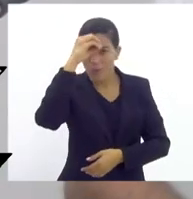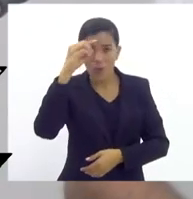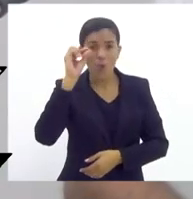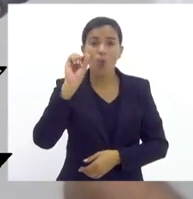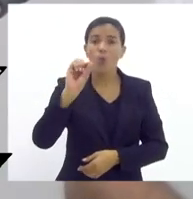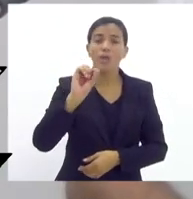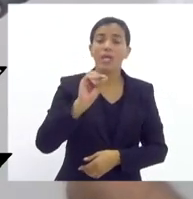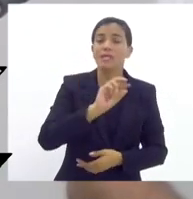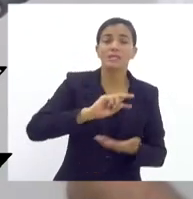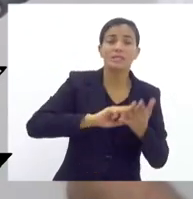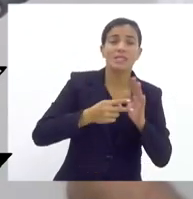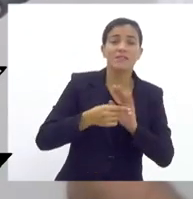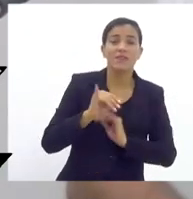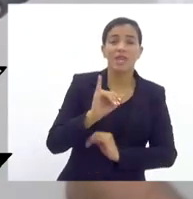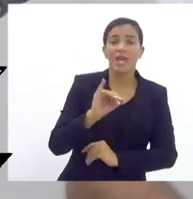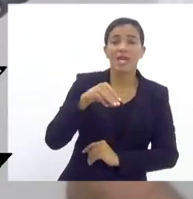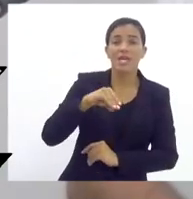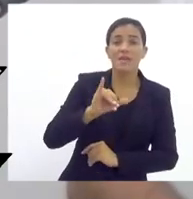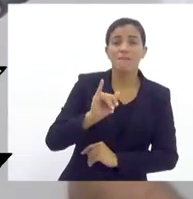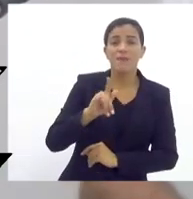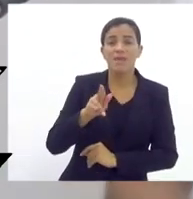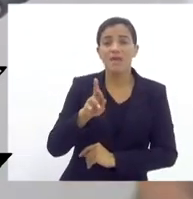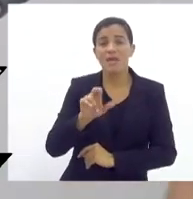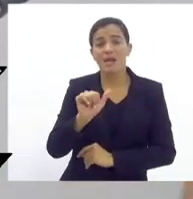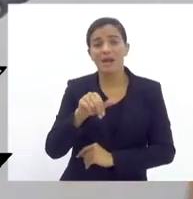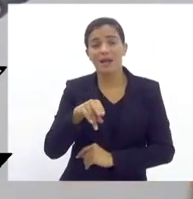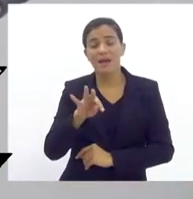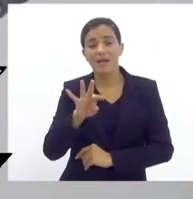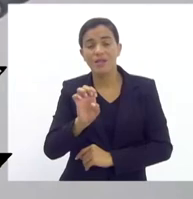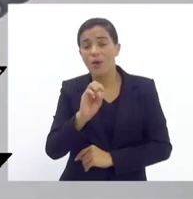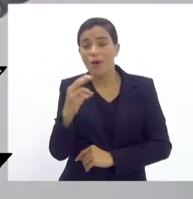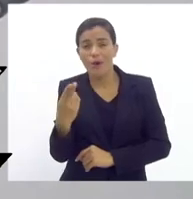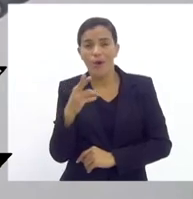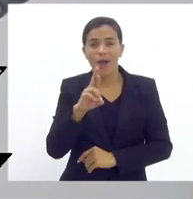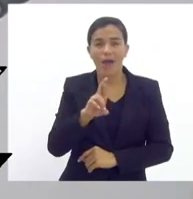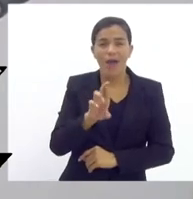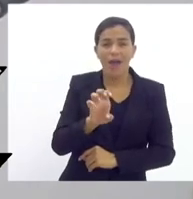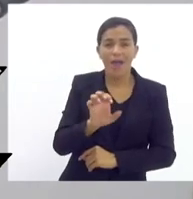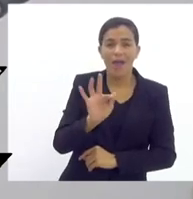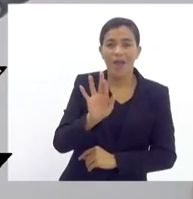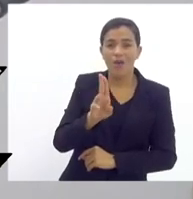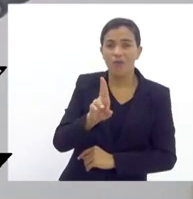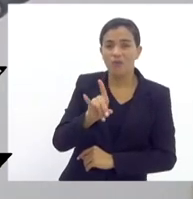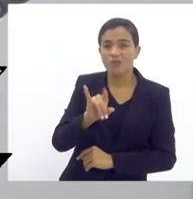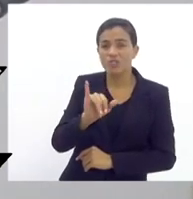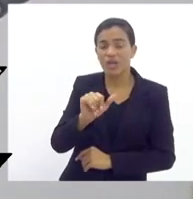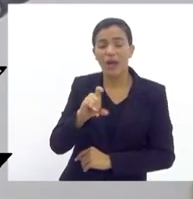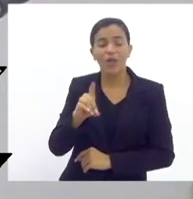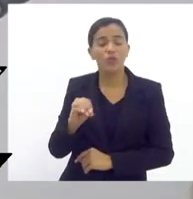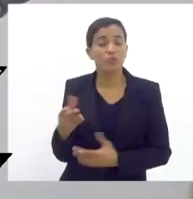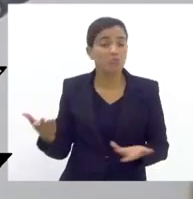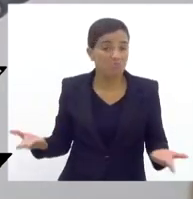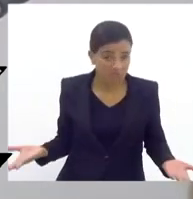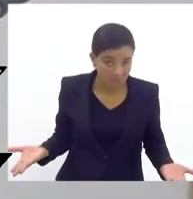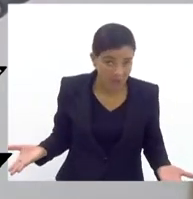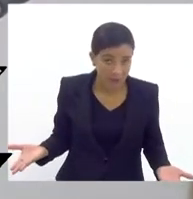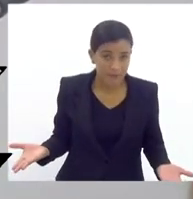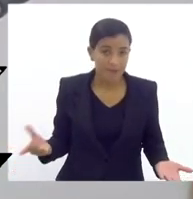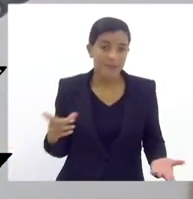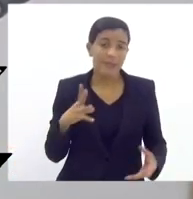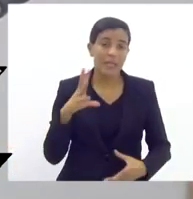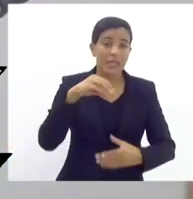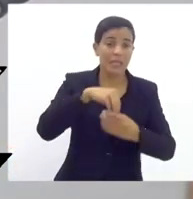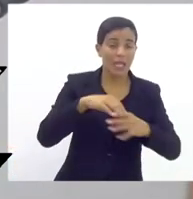que é um imigrante o que que é um refugiado quem trabalha com esse perfil com quem procura dentro da